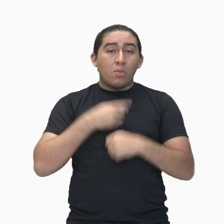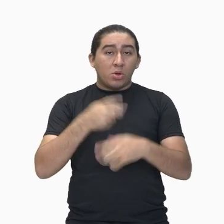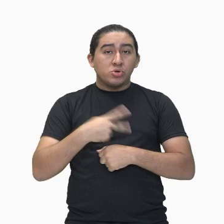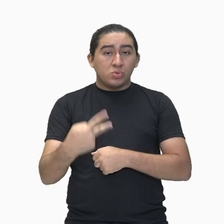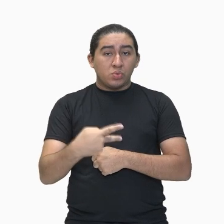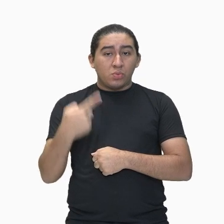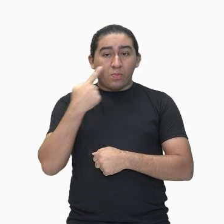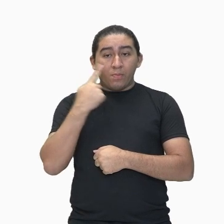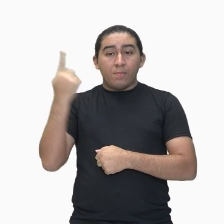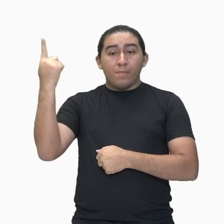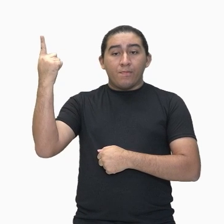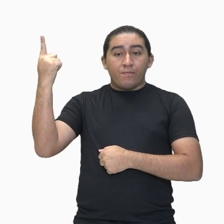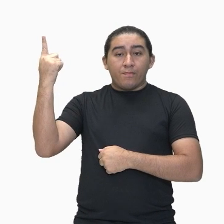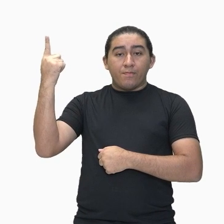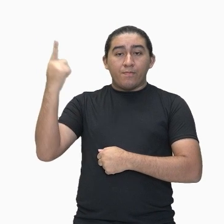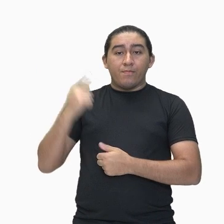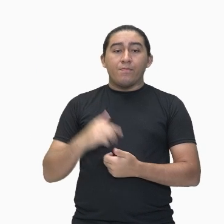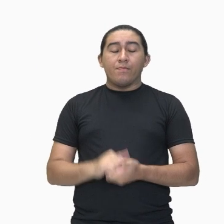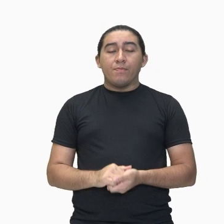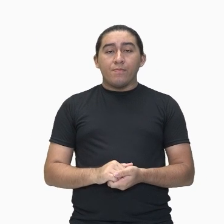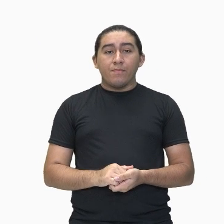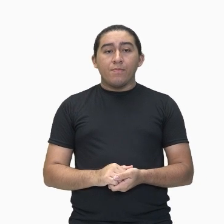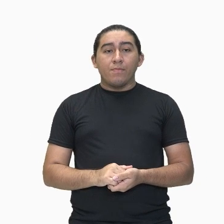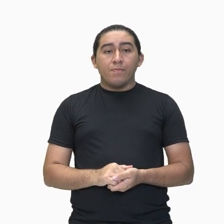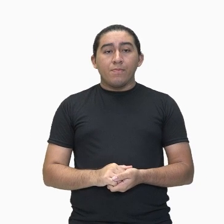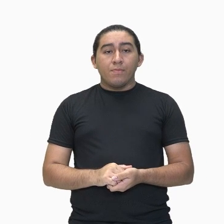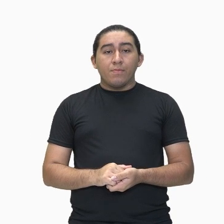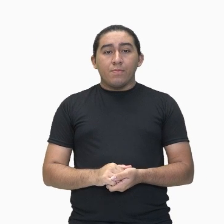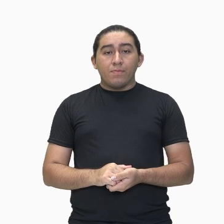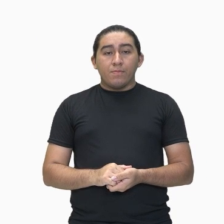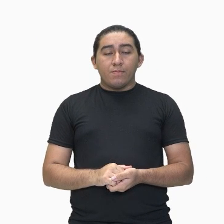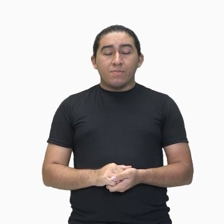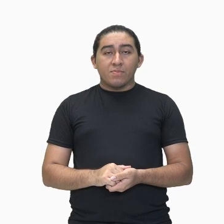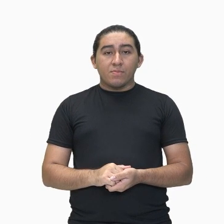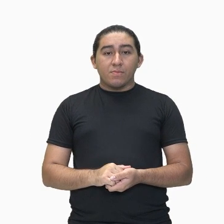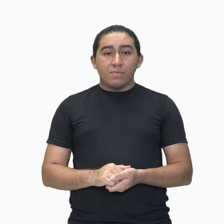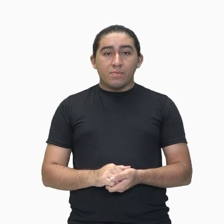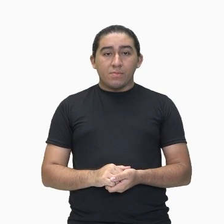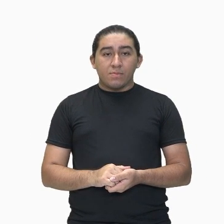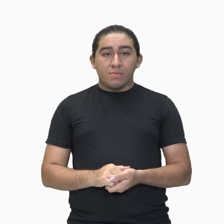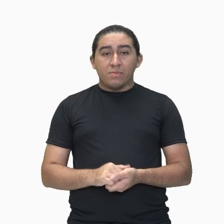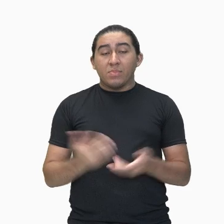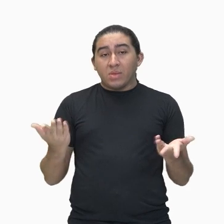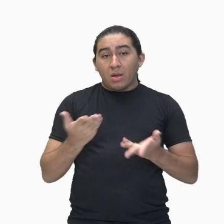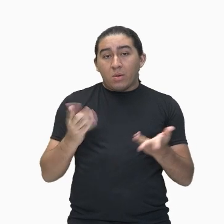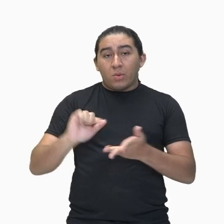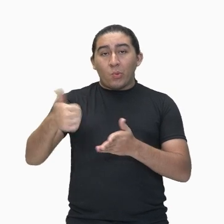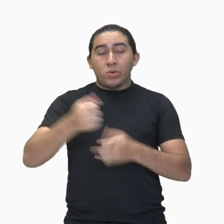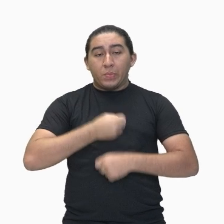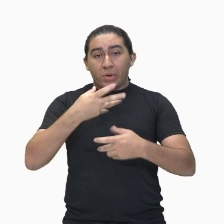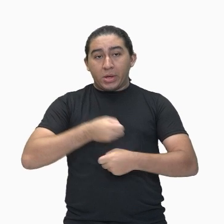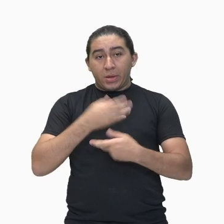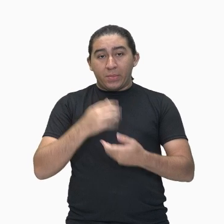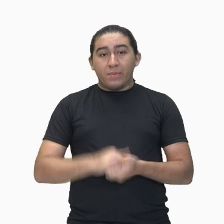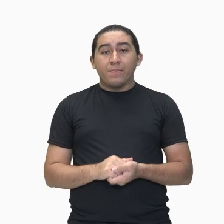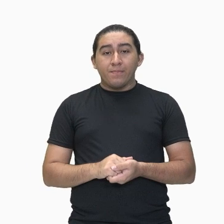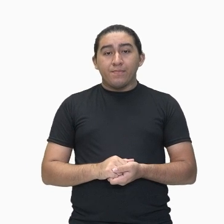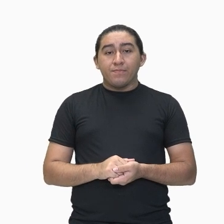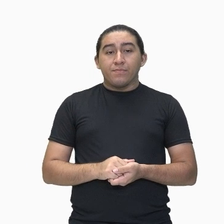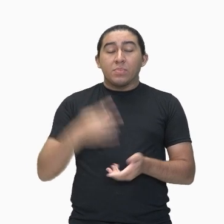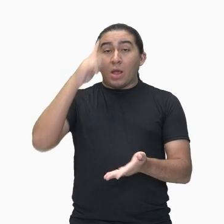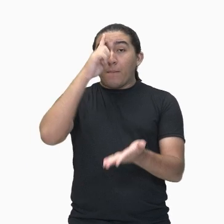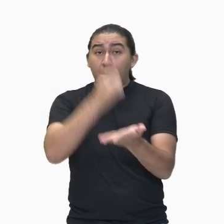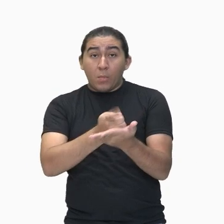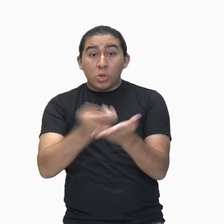Horas de Inferno, Instantes de Alegria. Vamos ver então a definição de amor. Mandai-me, senhores,